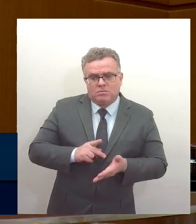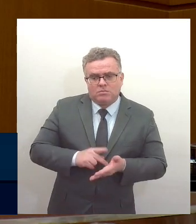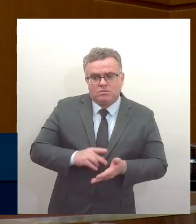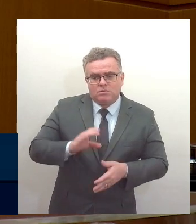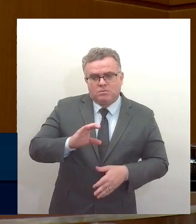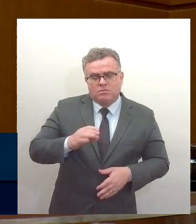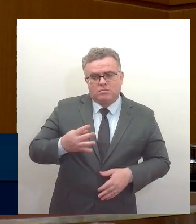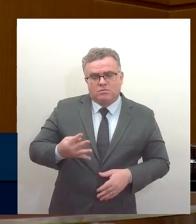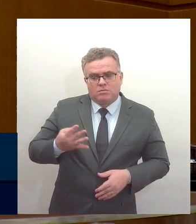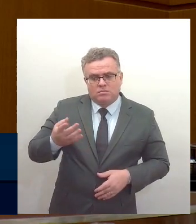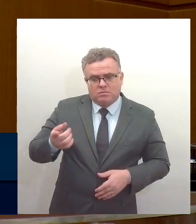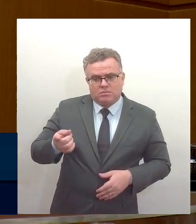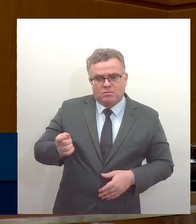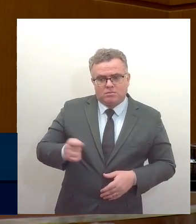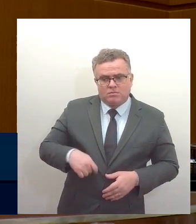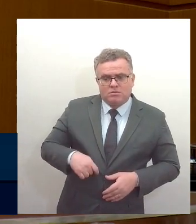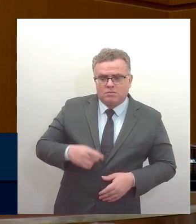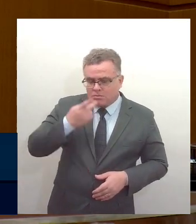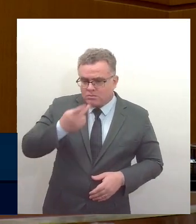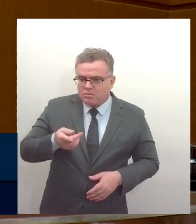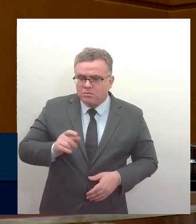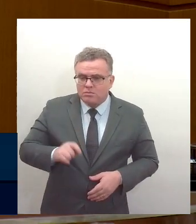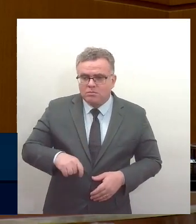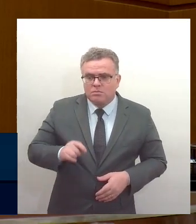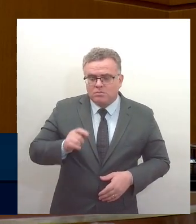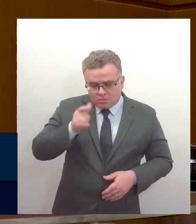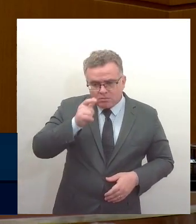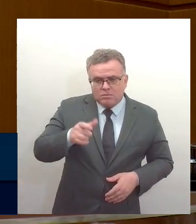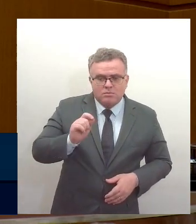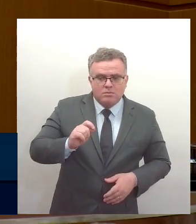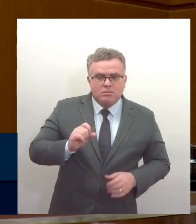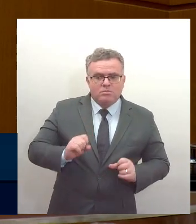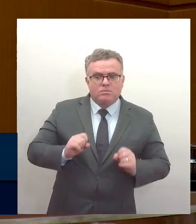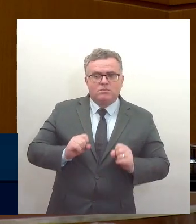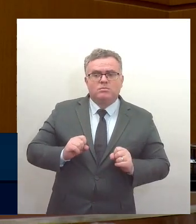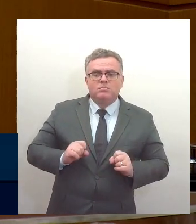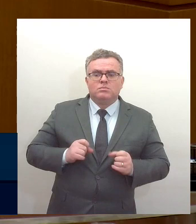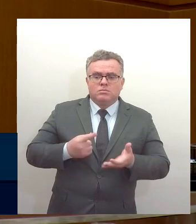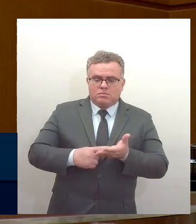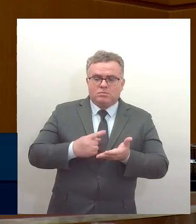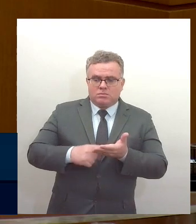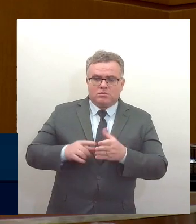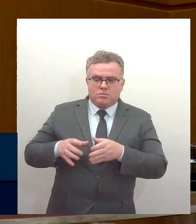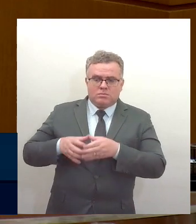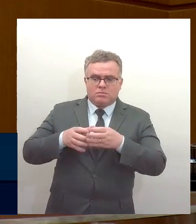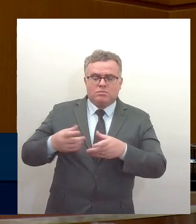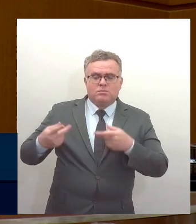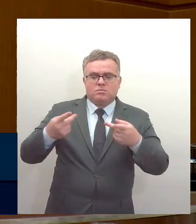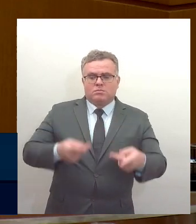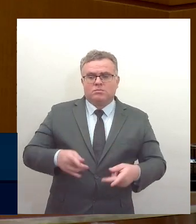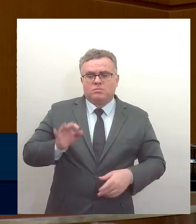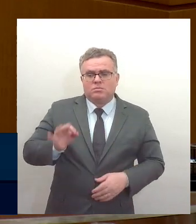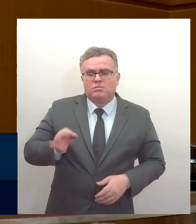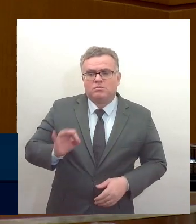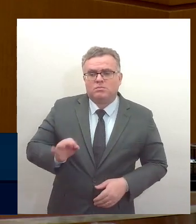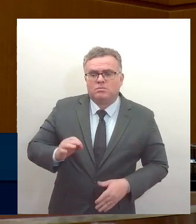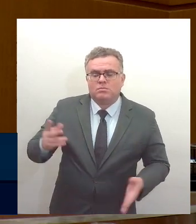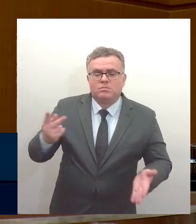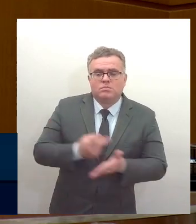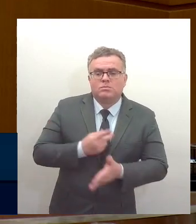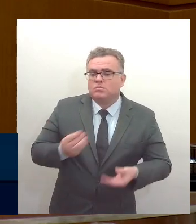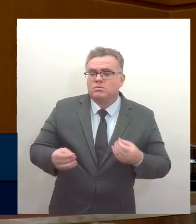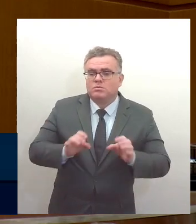é interessante que a gente fosse lá visitar para a gente ver como é que está a estrutura, se dá para a